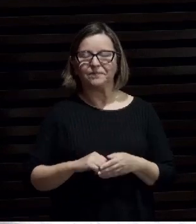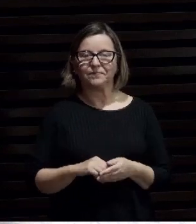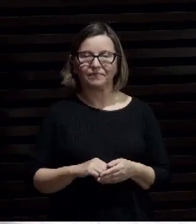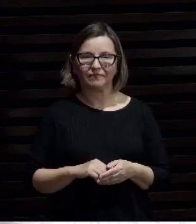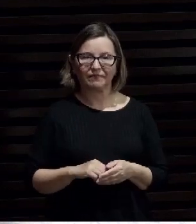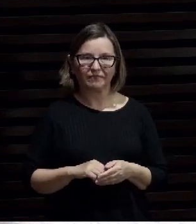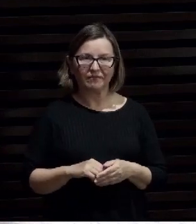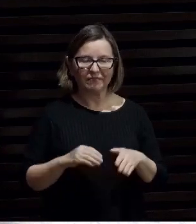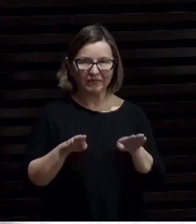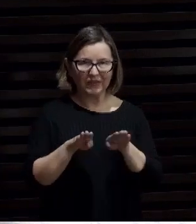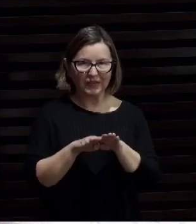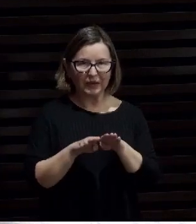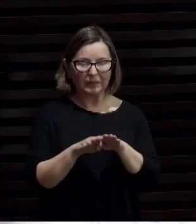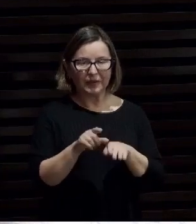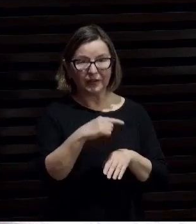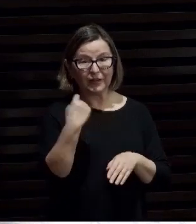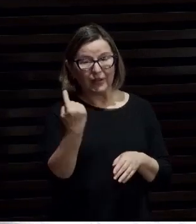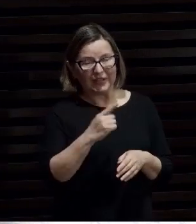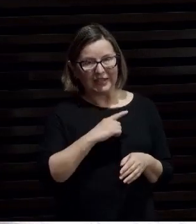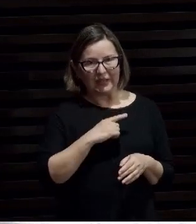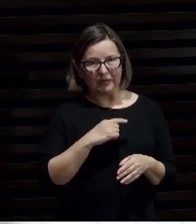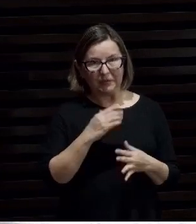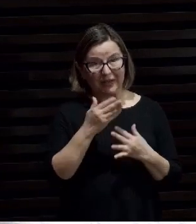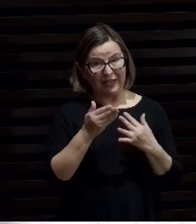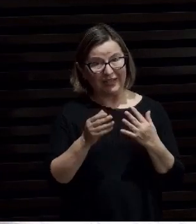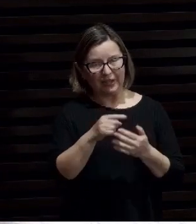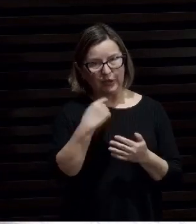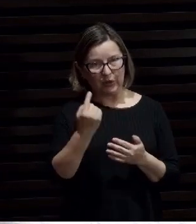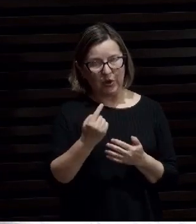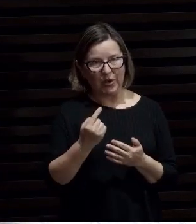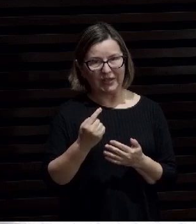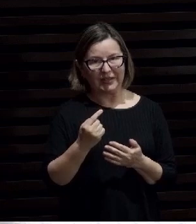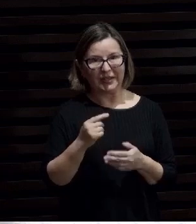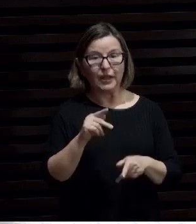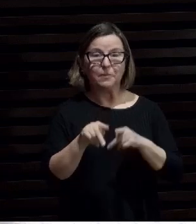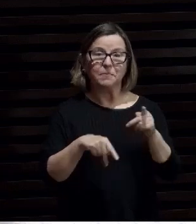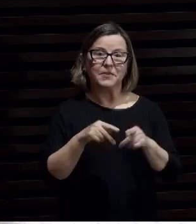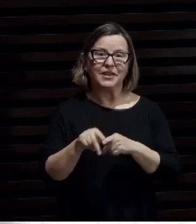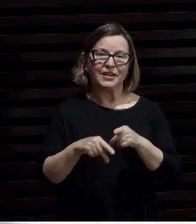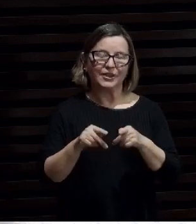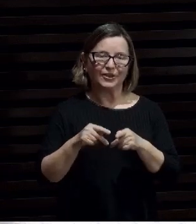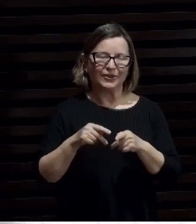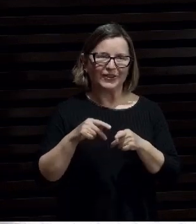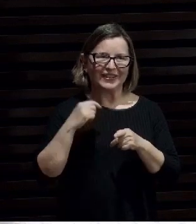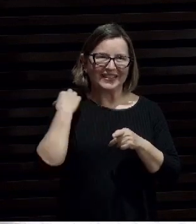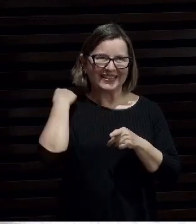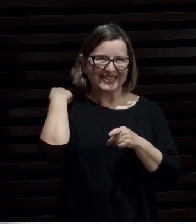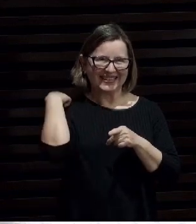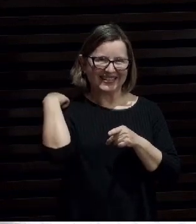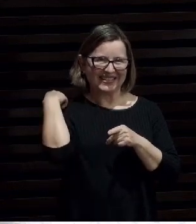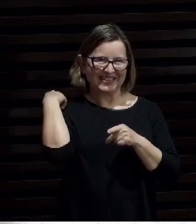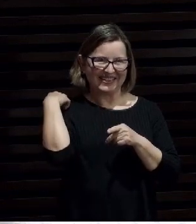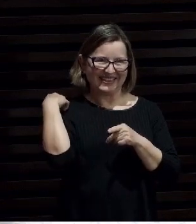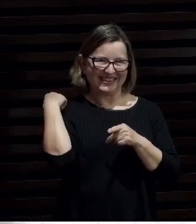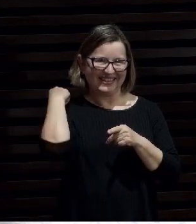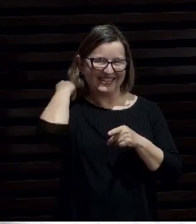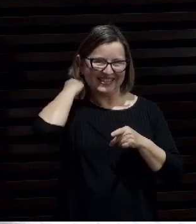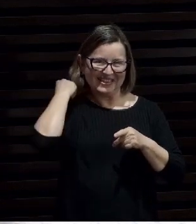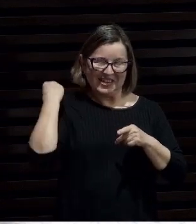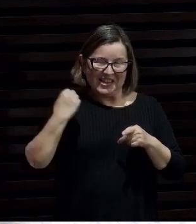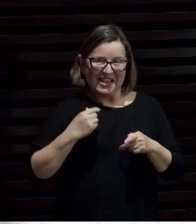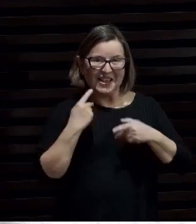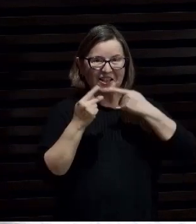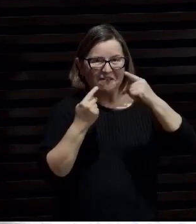meus amados, nós temos aqui entre nós muitas pessoas chamado de crente agente secreto.